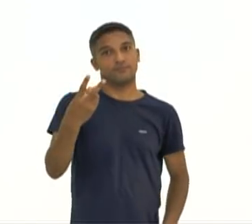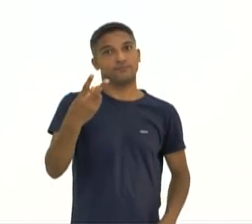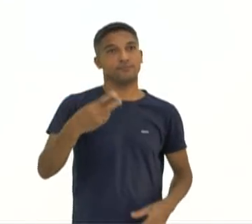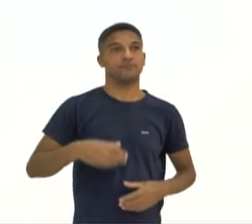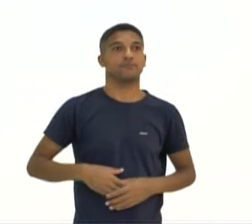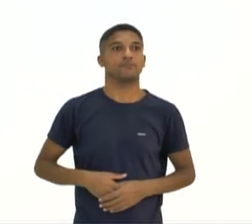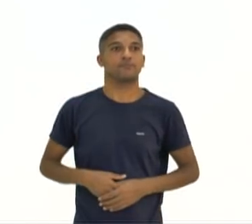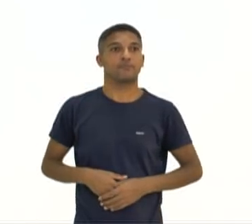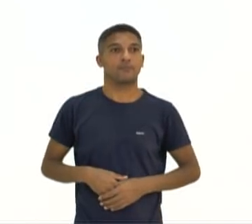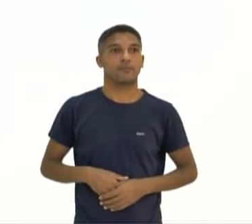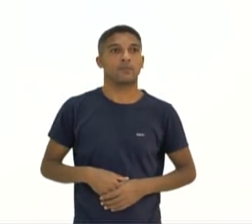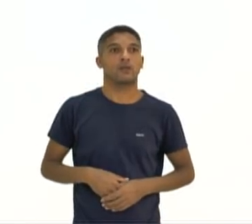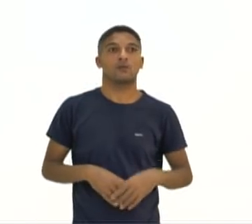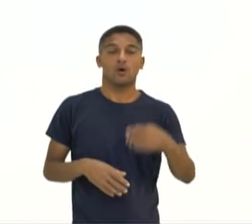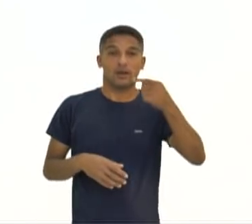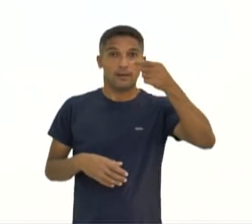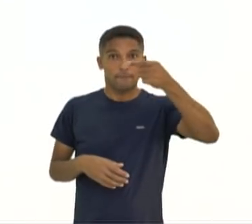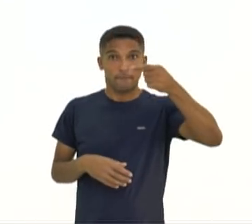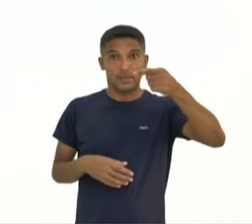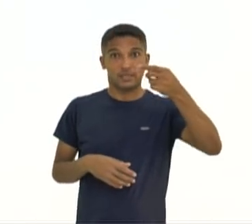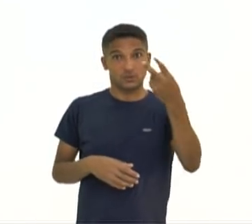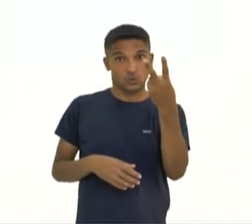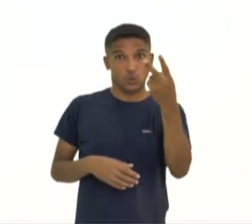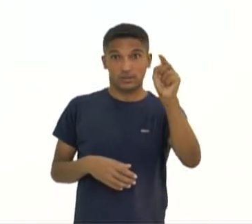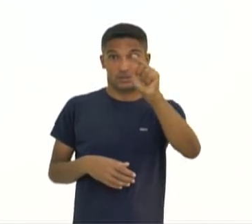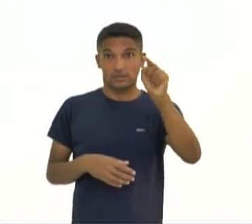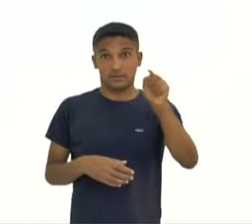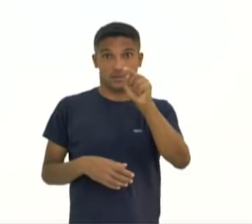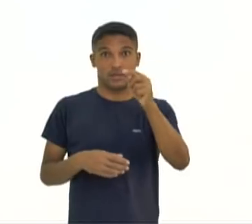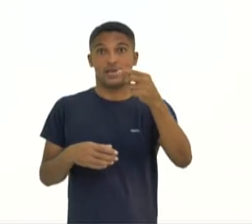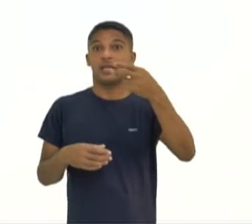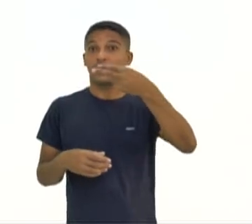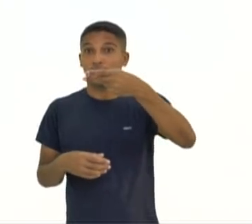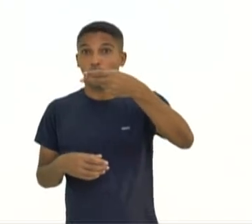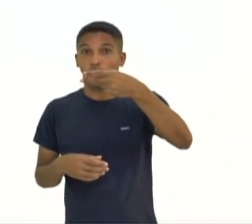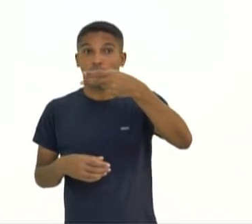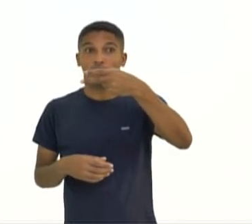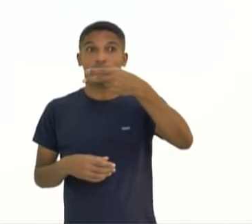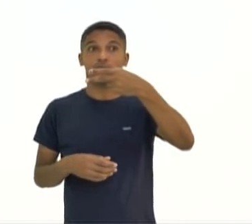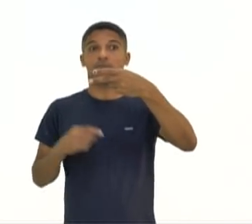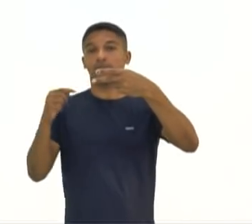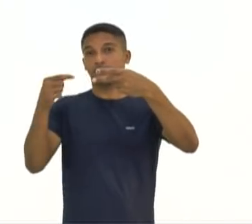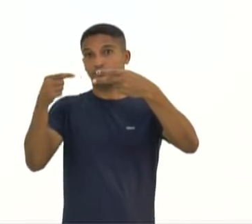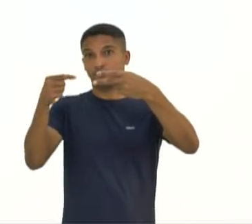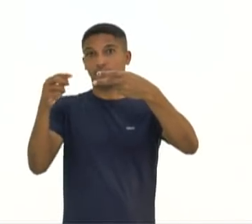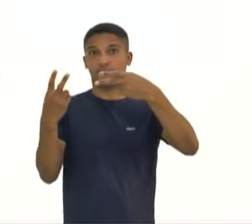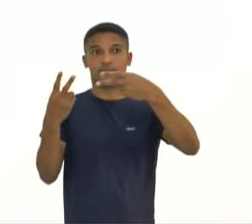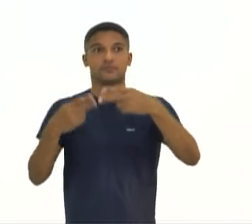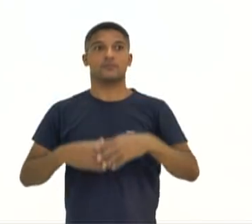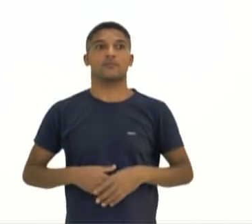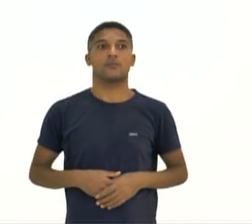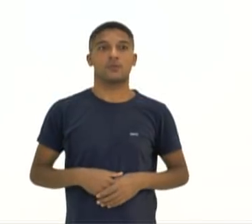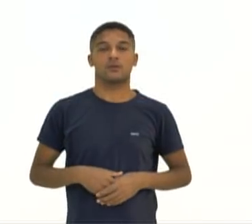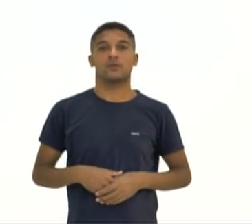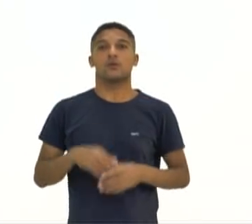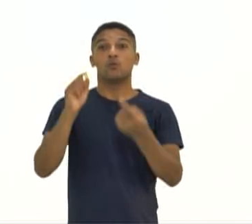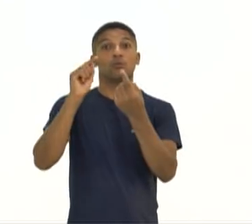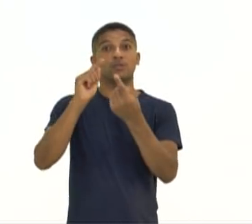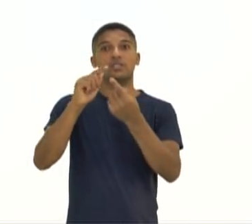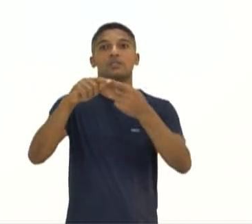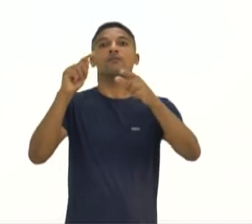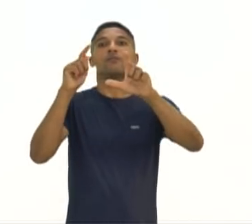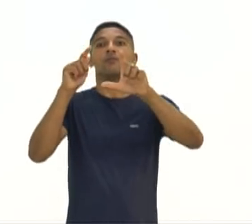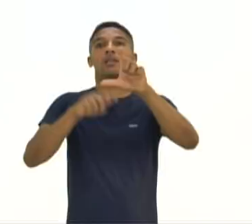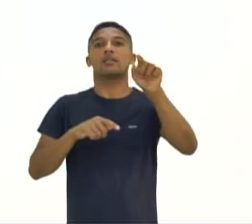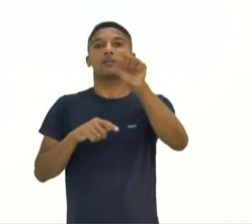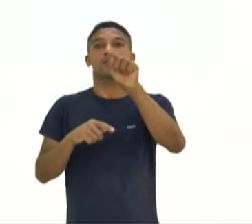igual a menos 2. Qual que é o meu próximo objetivo? Deixar a letra sozinha, para descobrirmos quanto